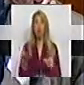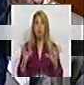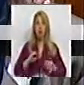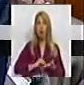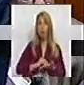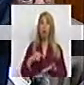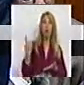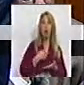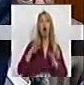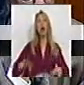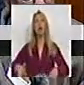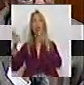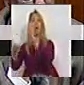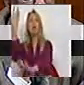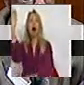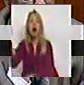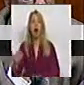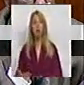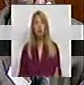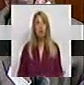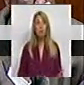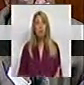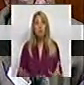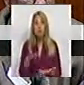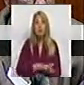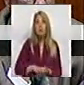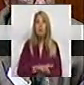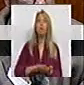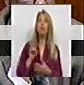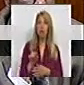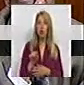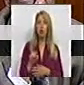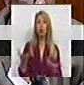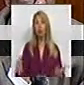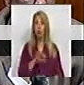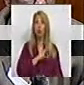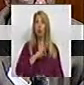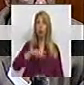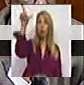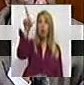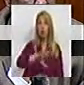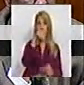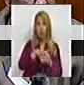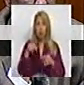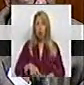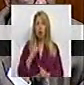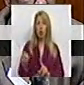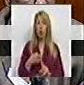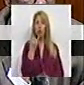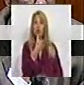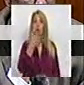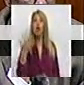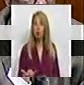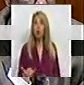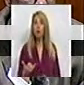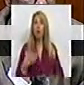crescimento existiria. E foi, aliás, com base nisso que o senhor aqui votou em 2012 o orçamento